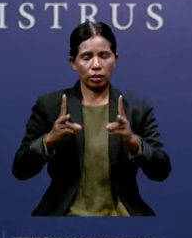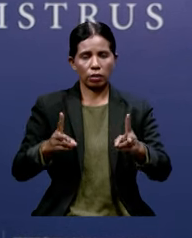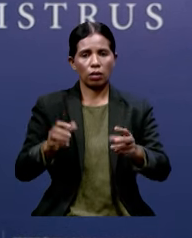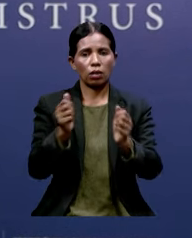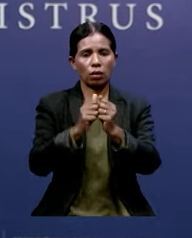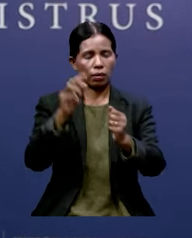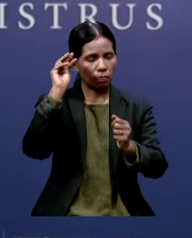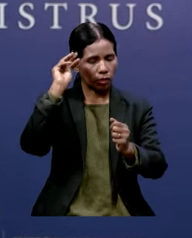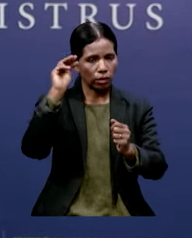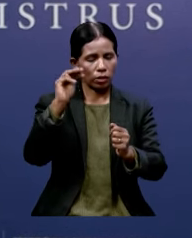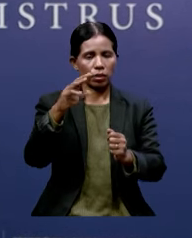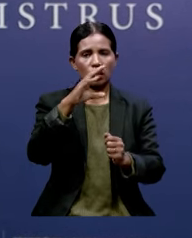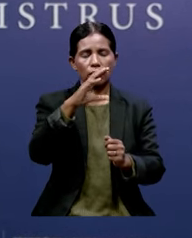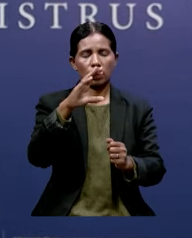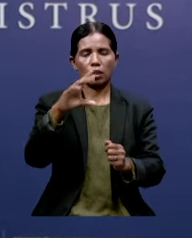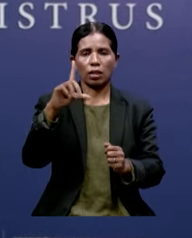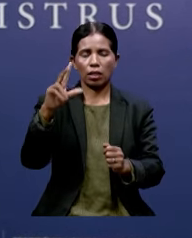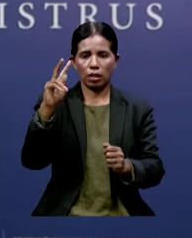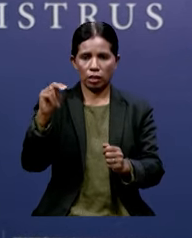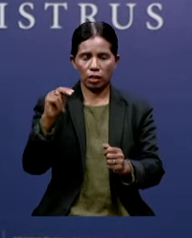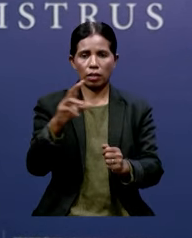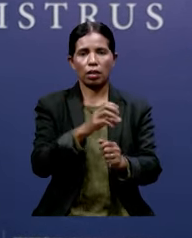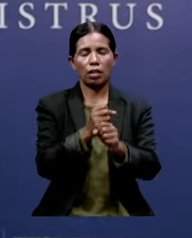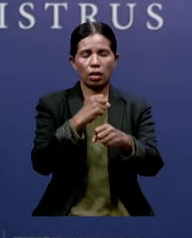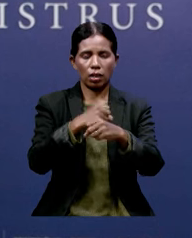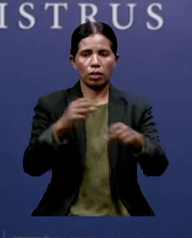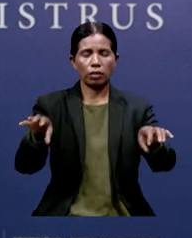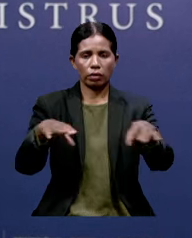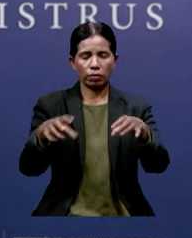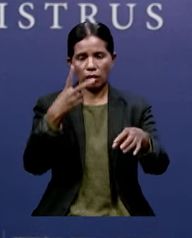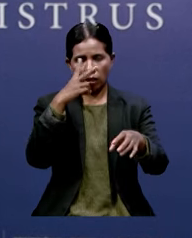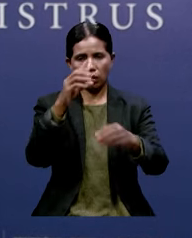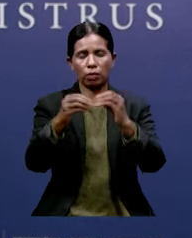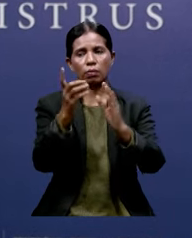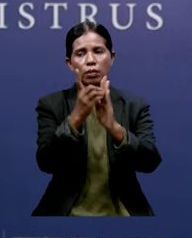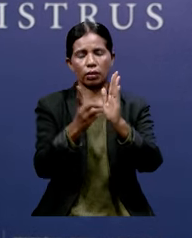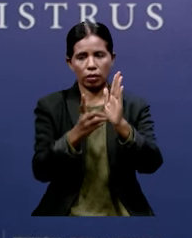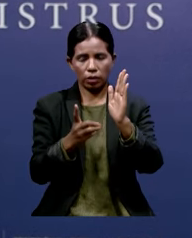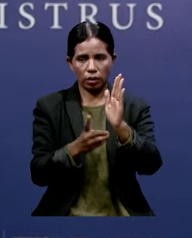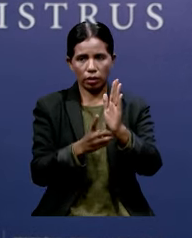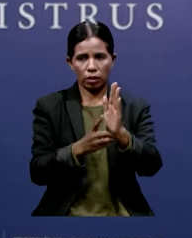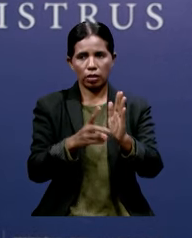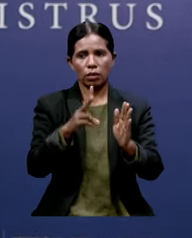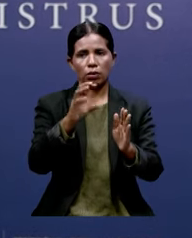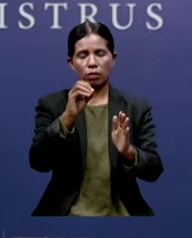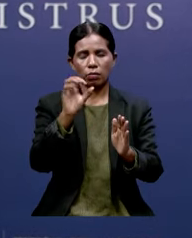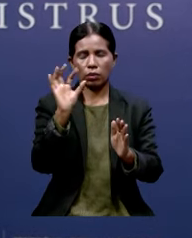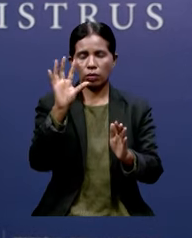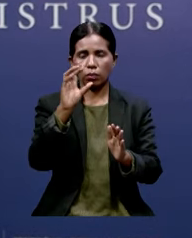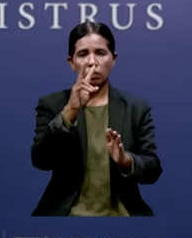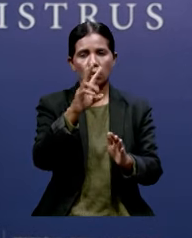Ministério Assunto Competentes de Libertação Nacional Nian Hala o Serviço para Verificação de Dados 2029